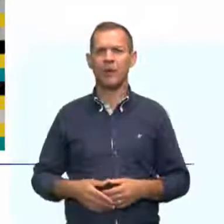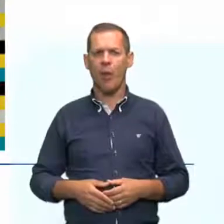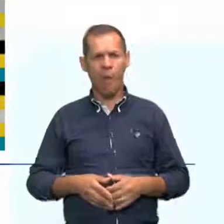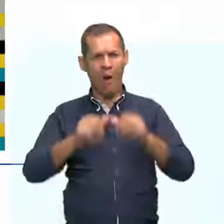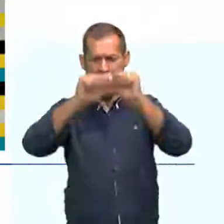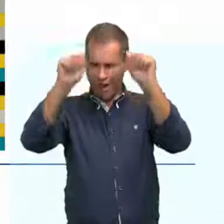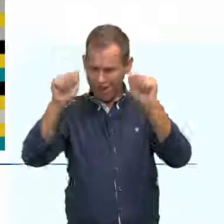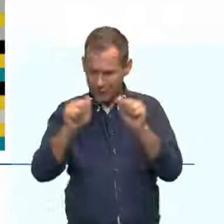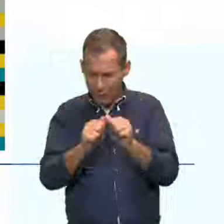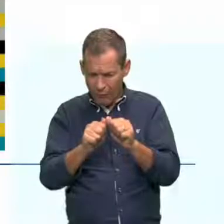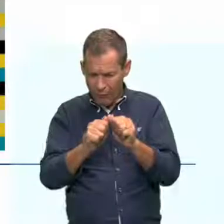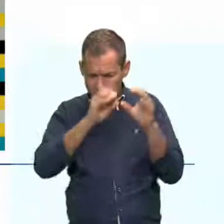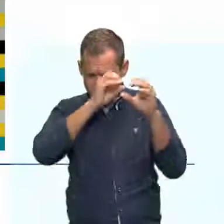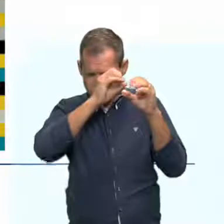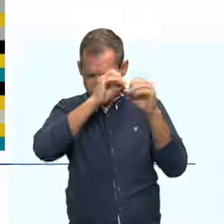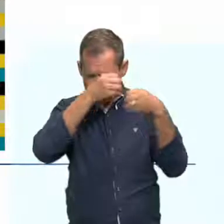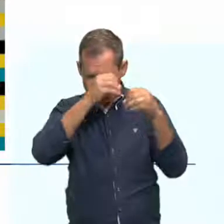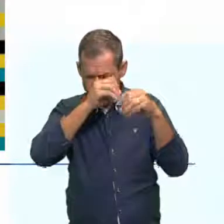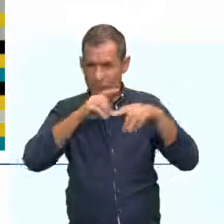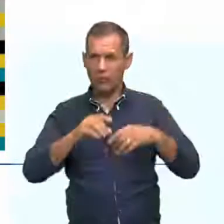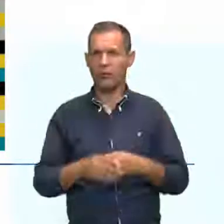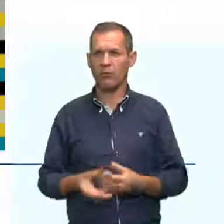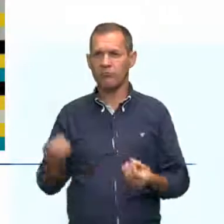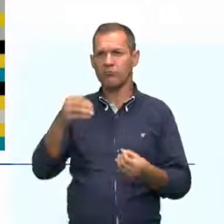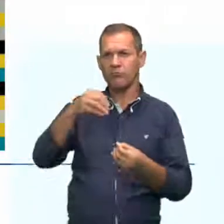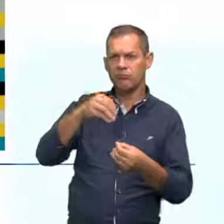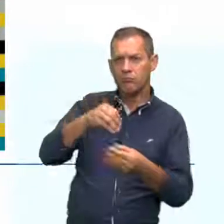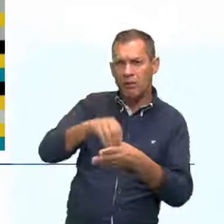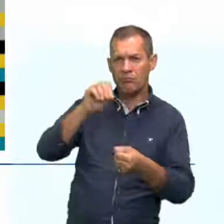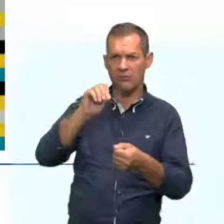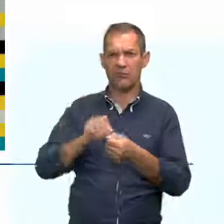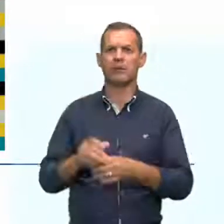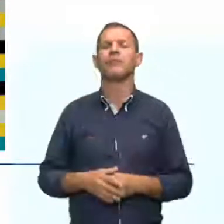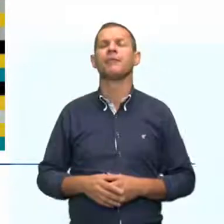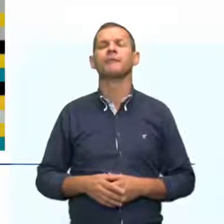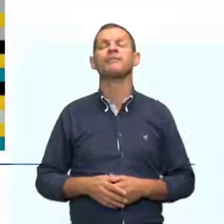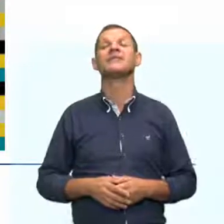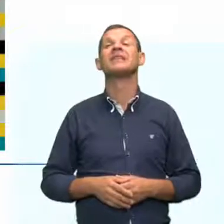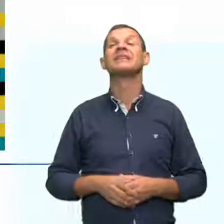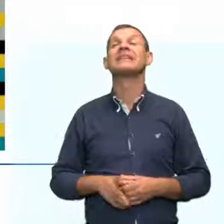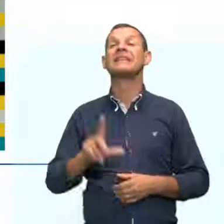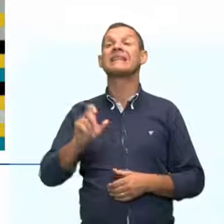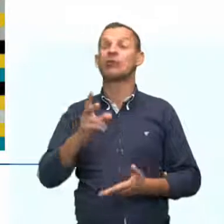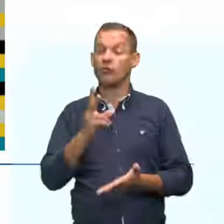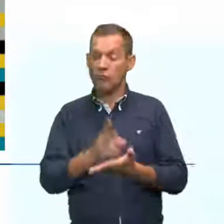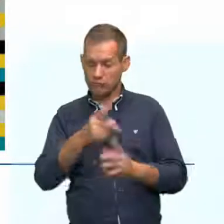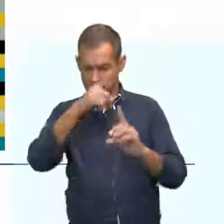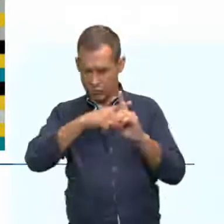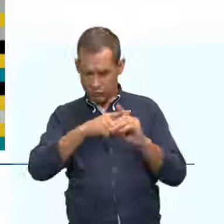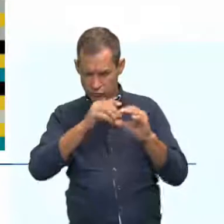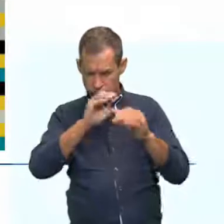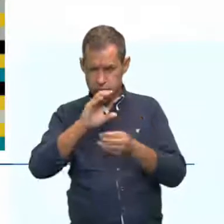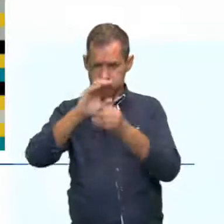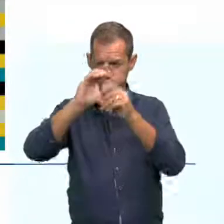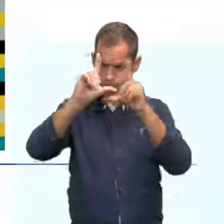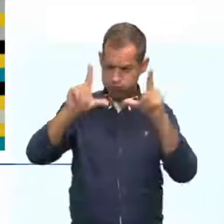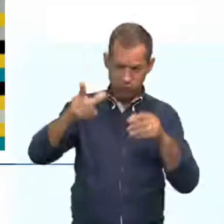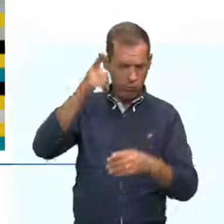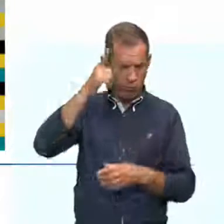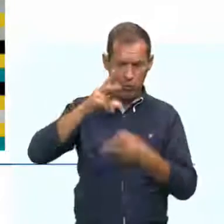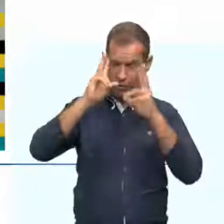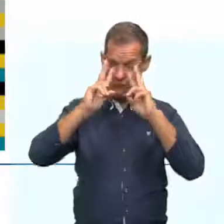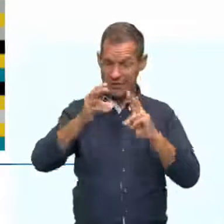alguma imagem microscópica feita que só com algum tipo de aumento você vai